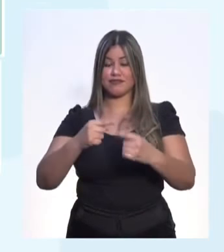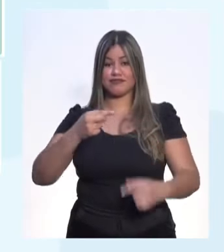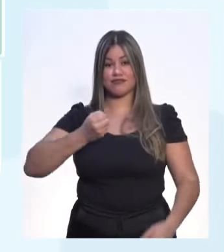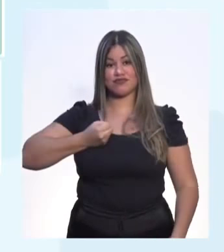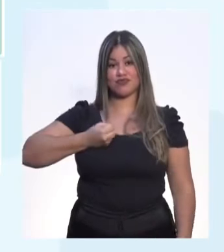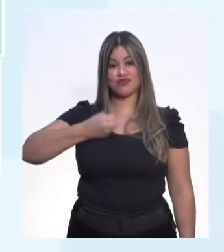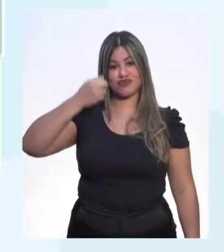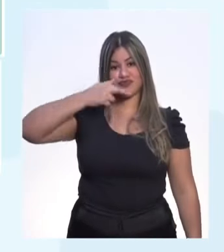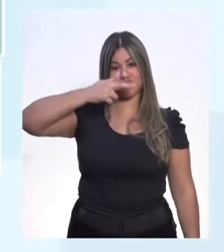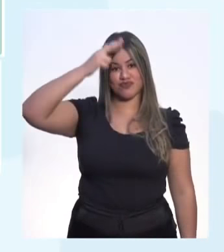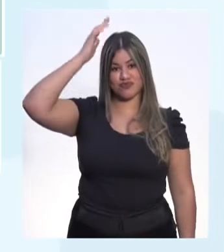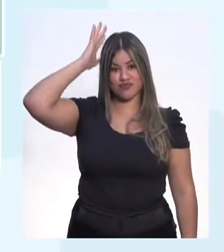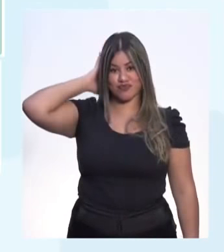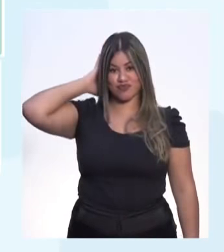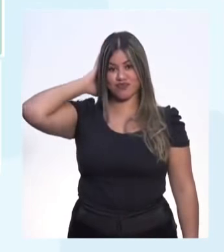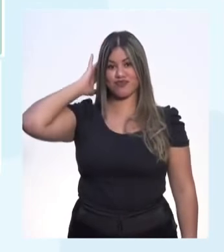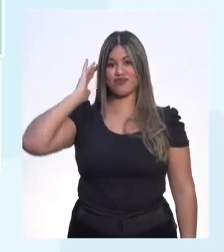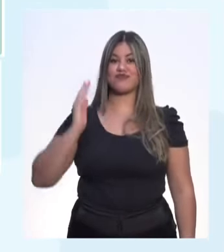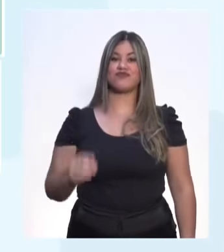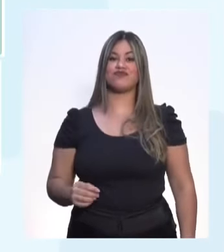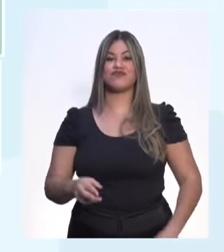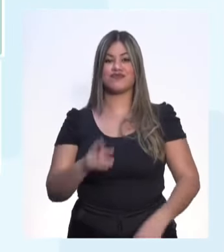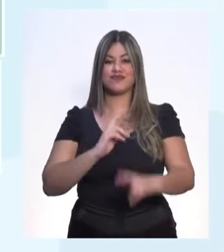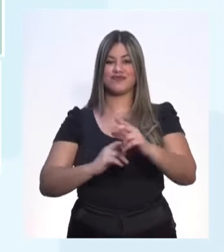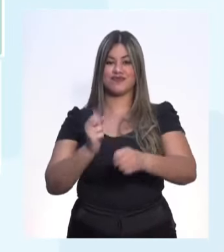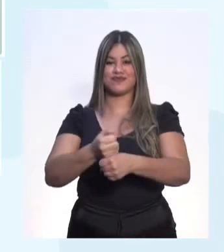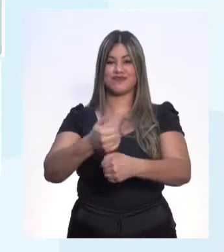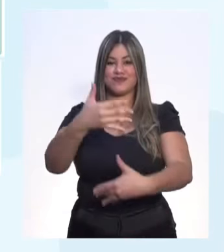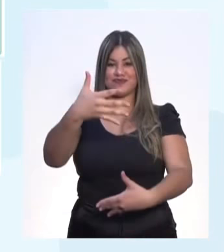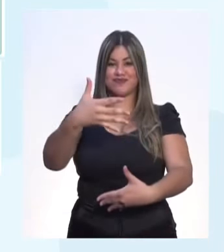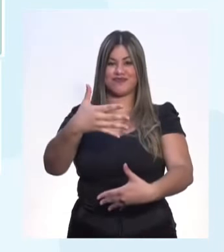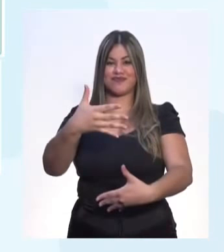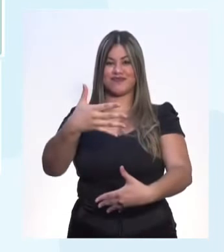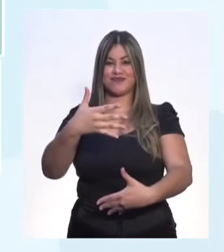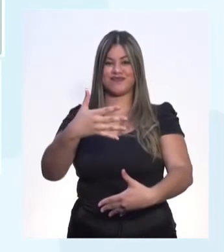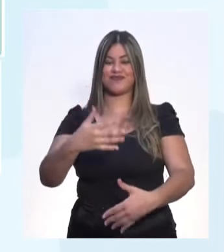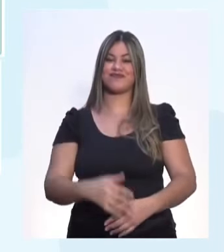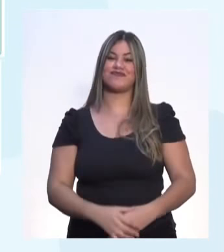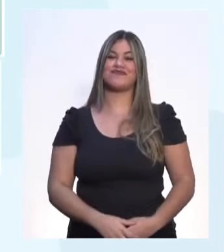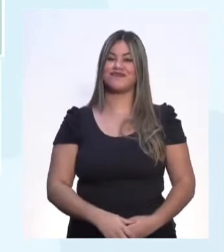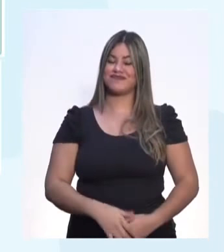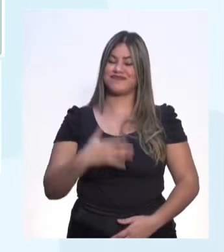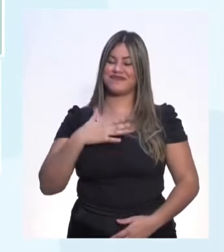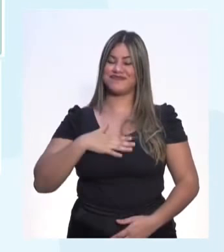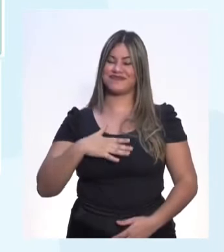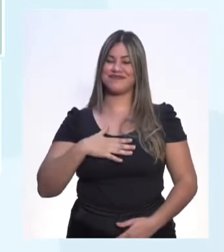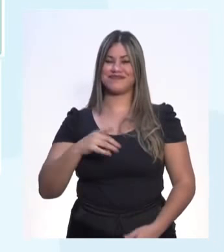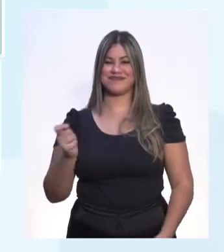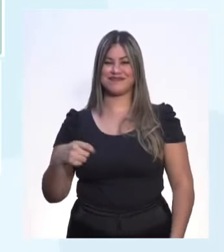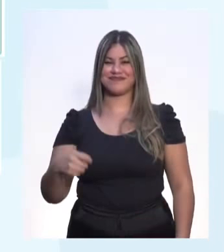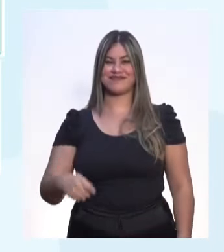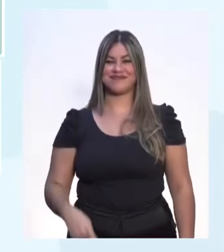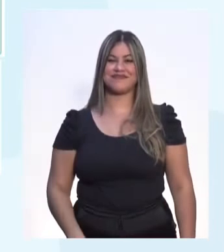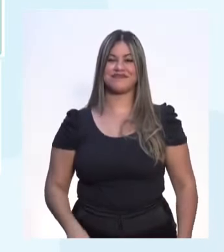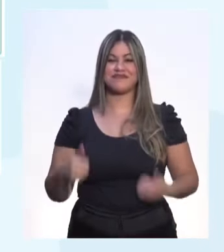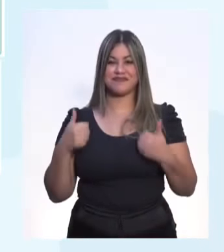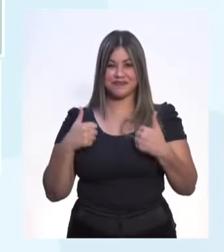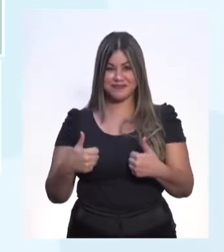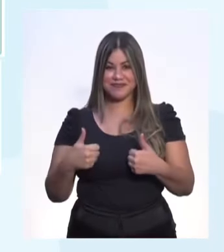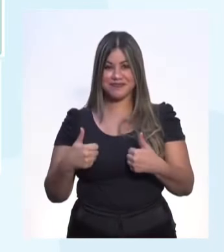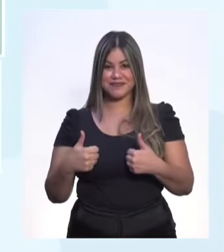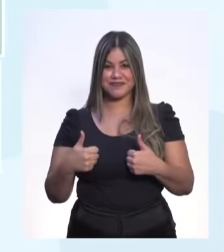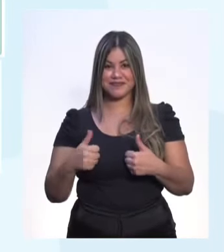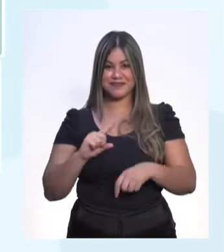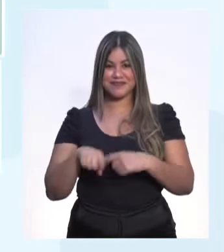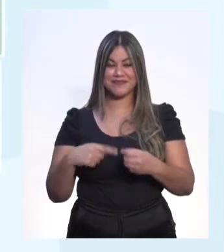esses valores aí OK e mandarem as respostas para a gente aqui no chat aí jamais ficar tranquilo né é isso a beleza gente